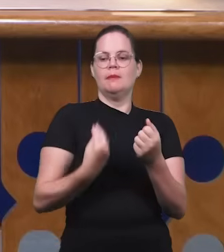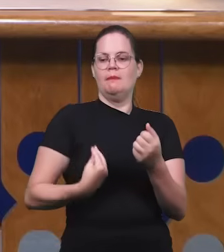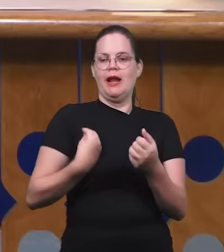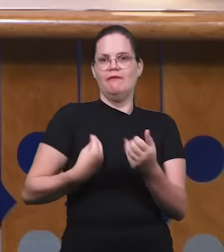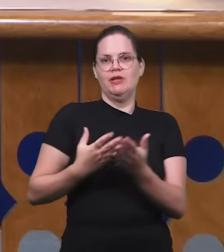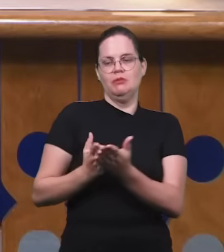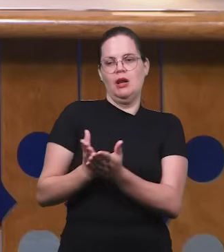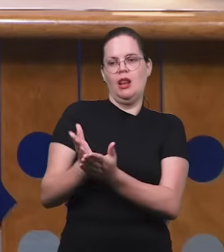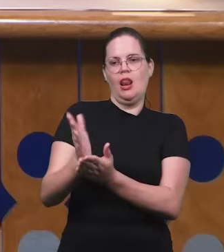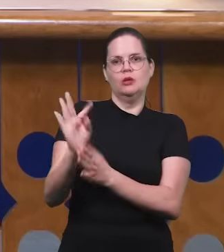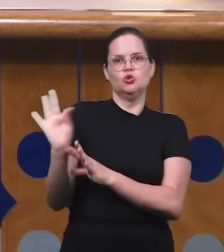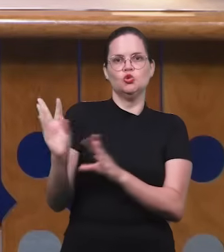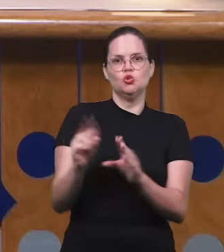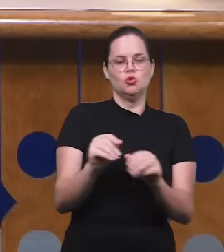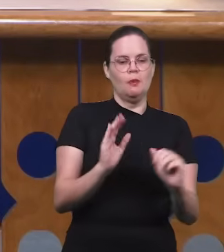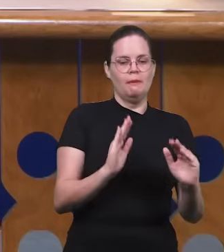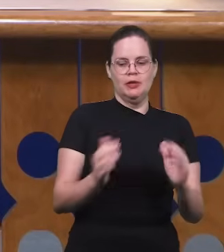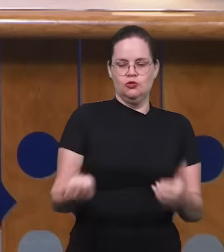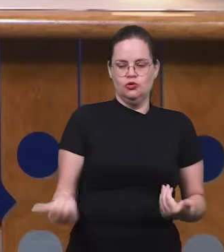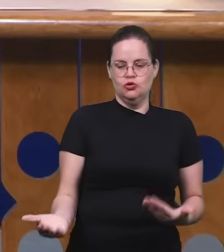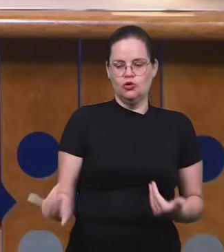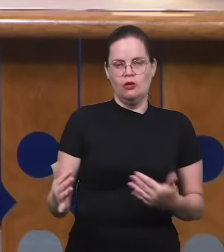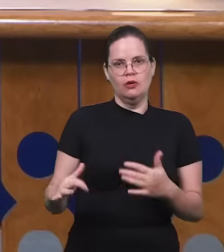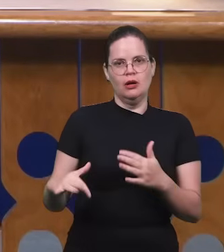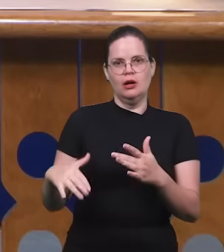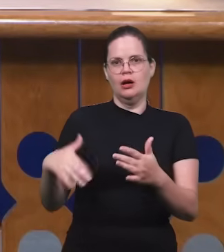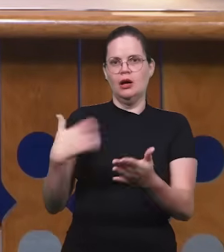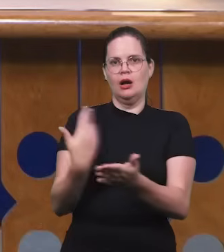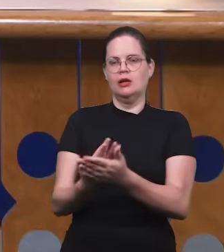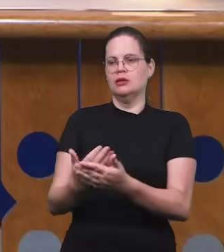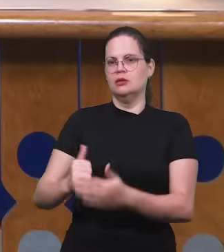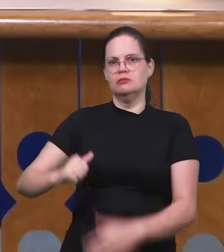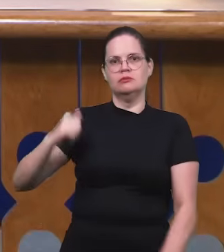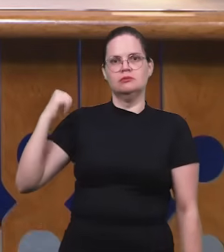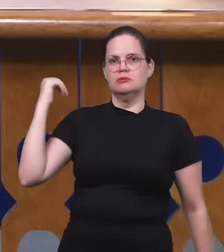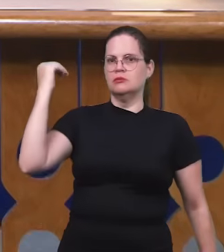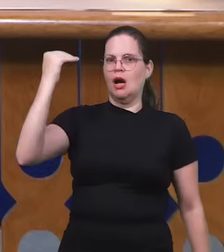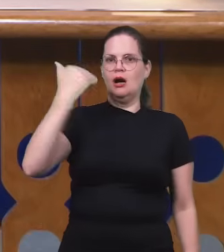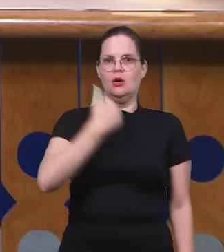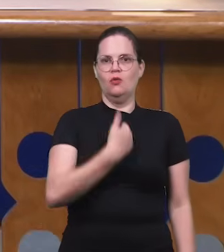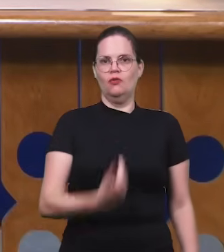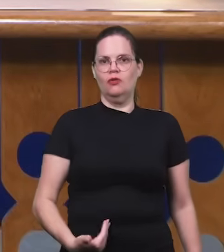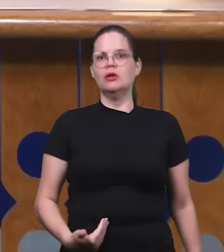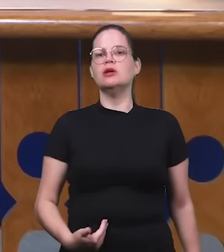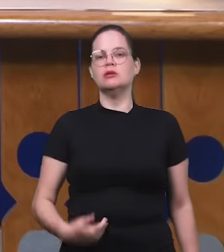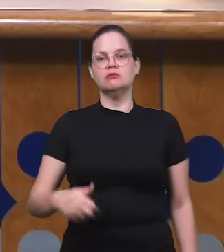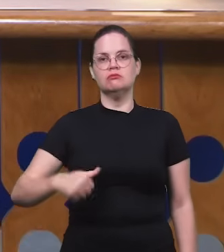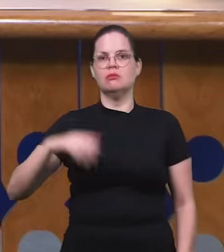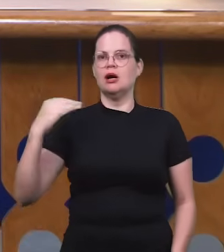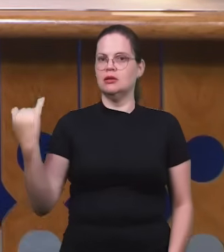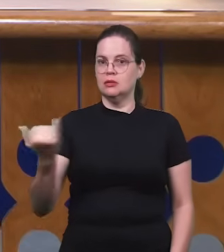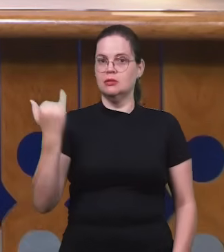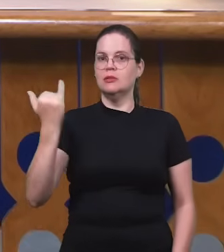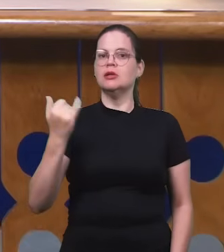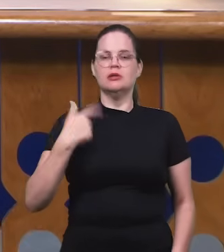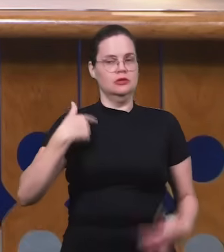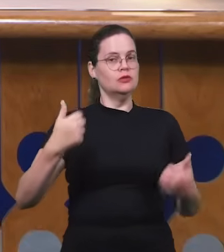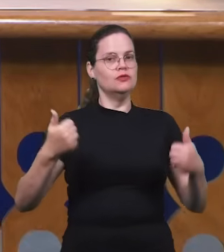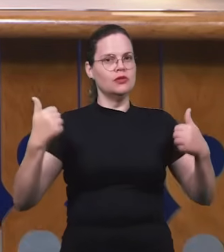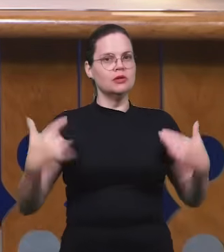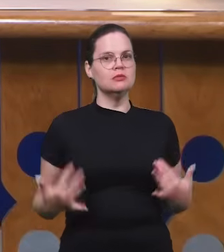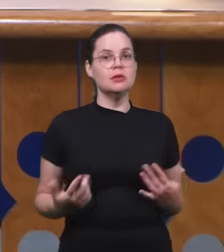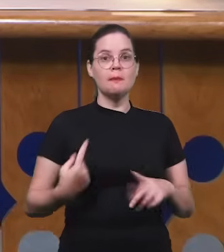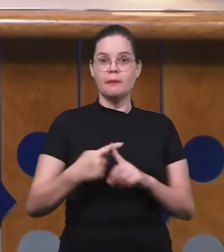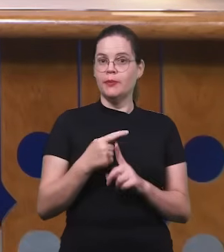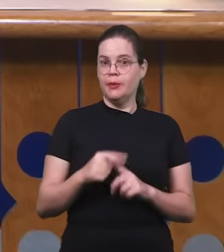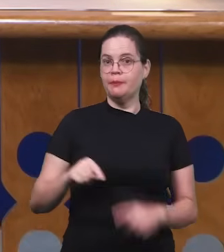desde a juventude até o momento mais importante, que eu vou falar em seguida, que ele alcançou.